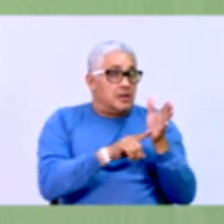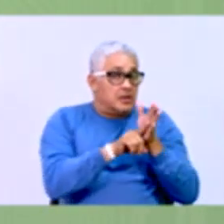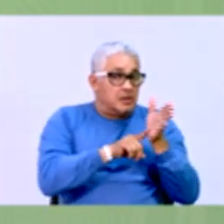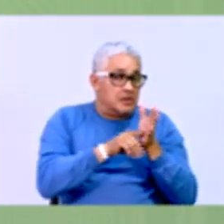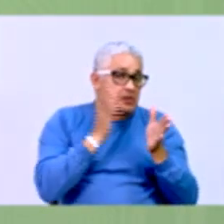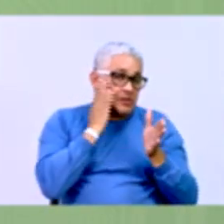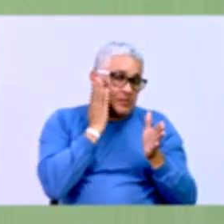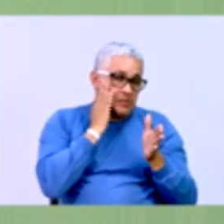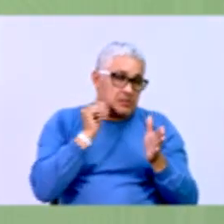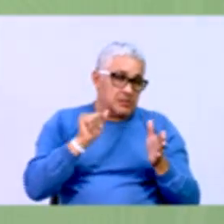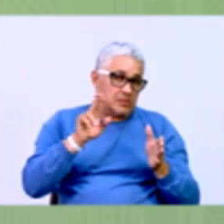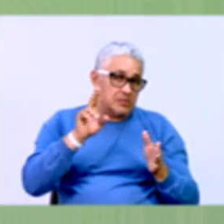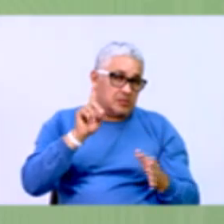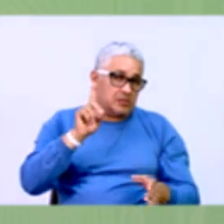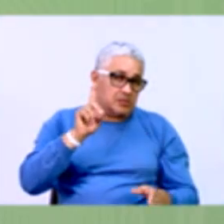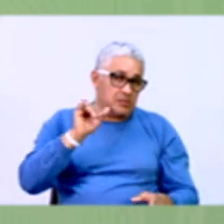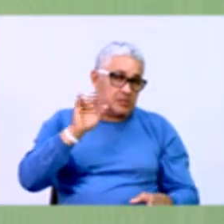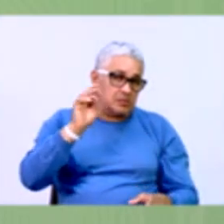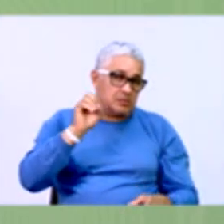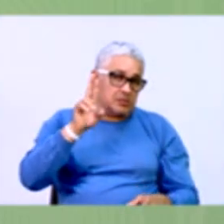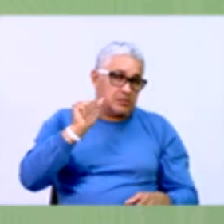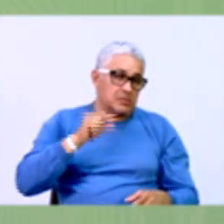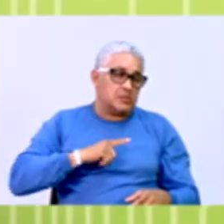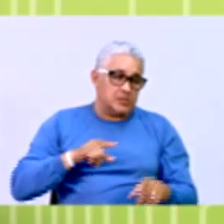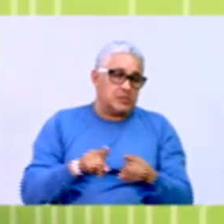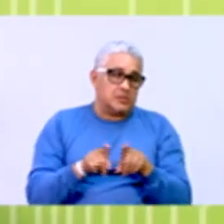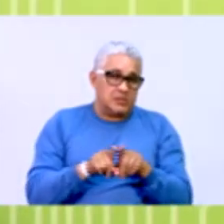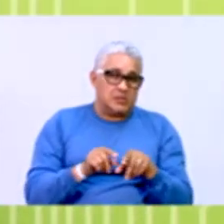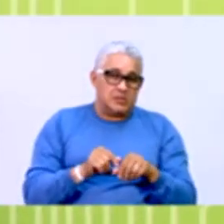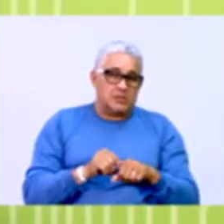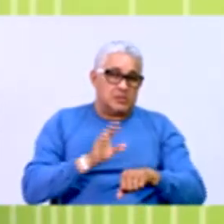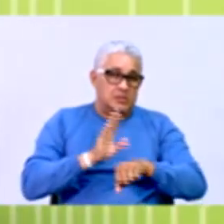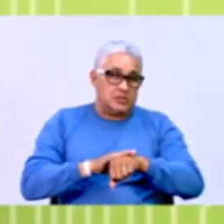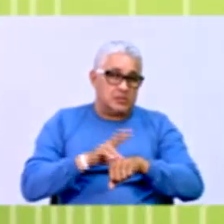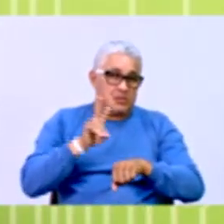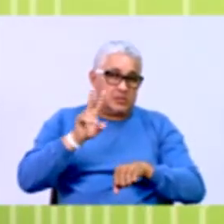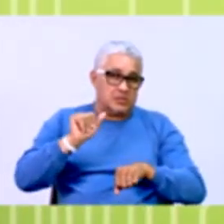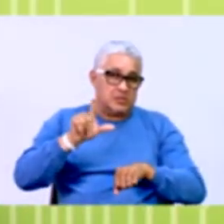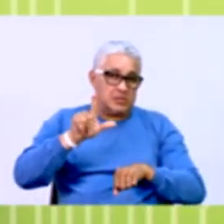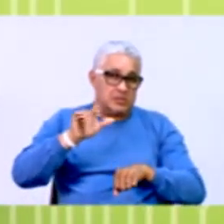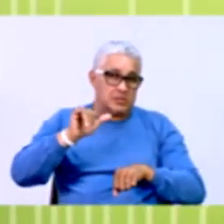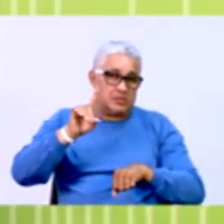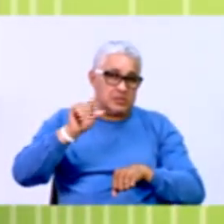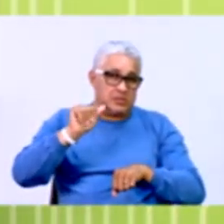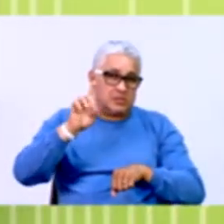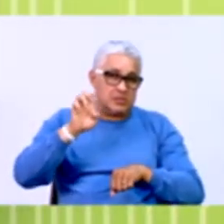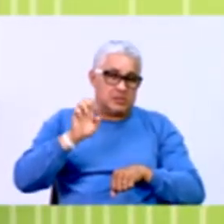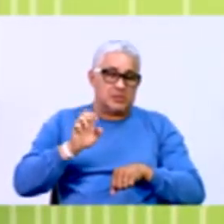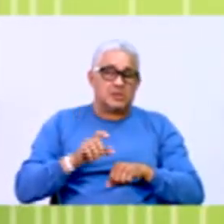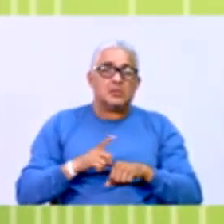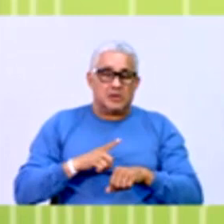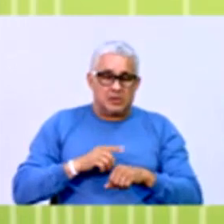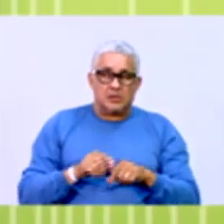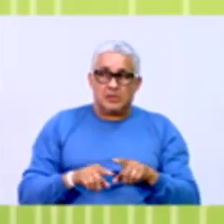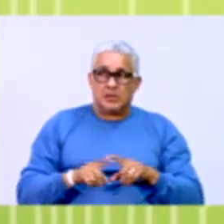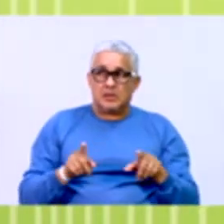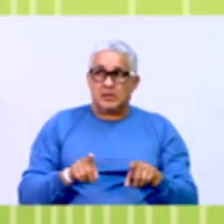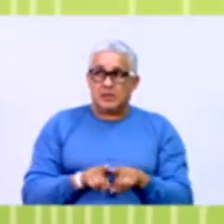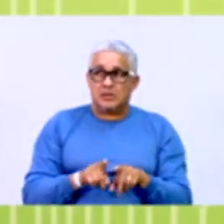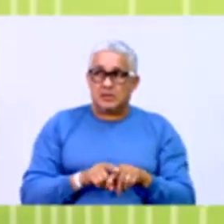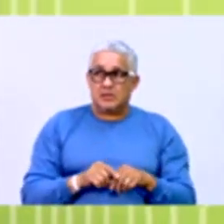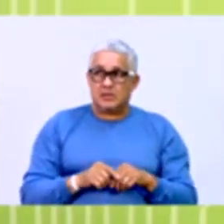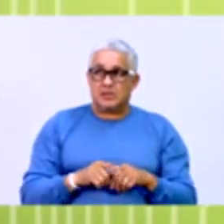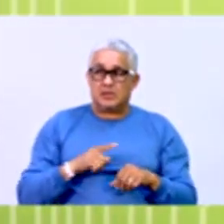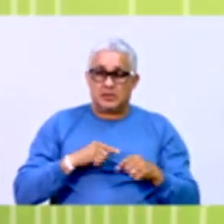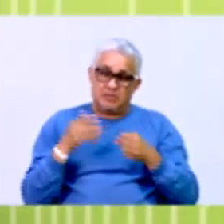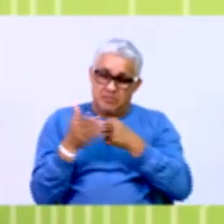auditoria, ela, como o professor falou, ela tem também uma espécie de prazo de validade, apesar de ter o follow-up, que vai gerar uma